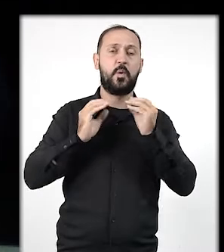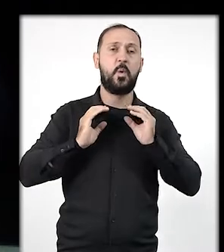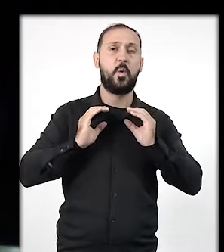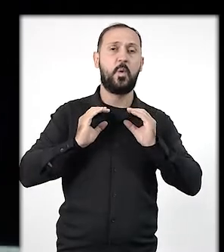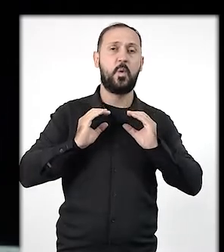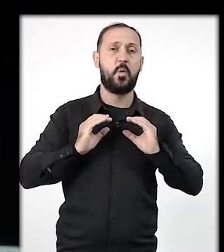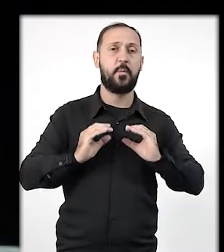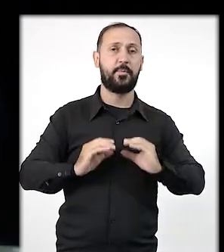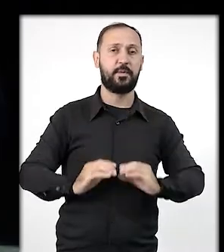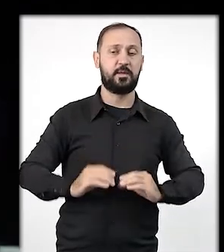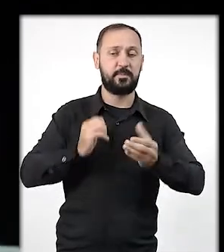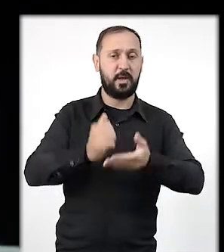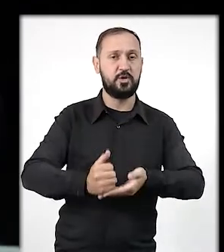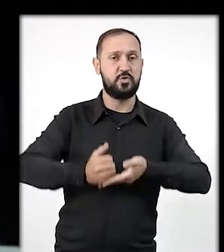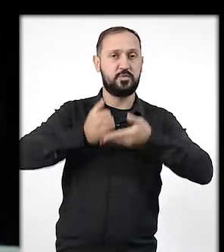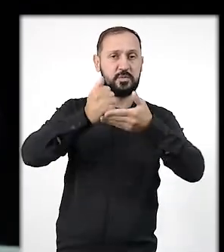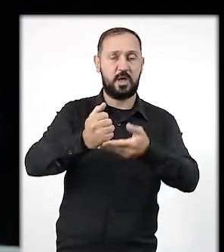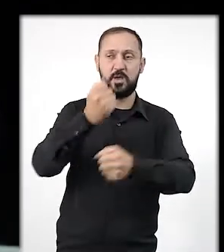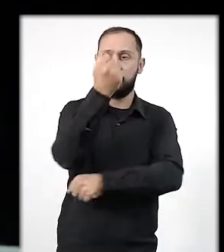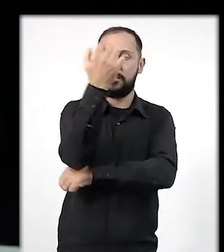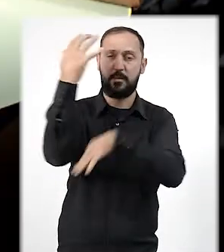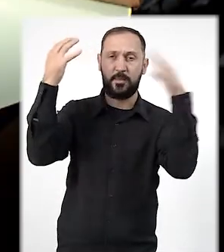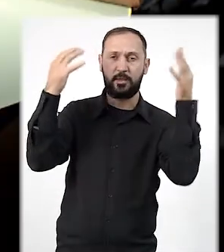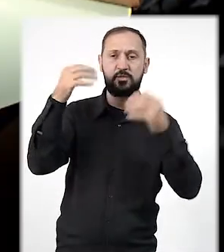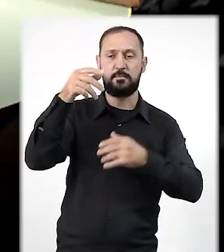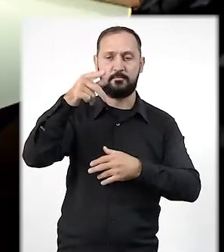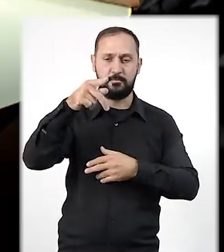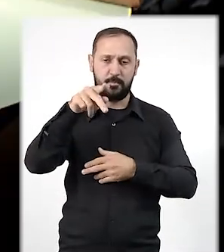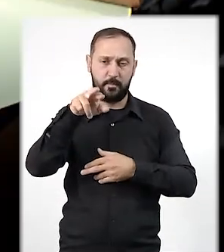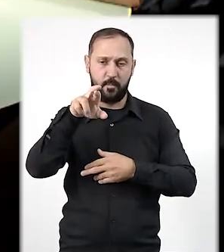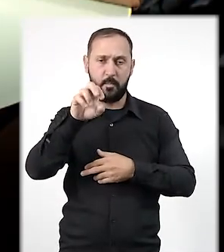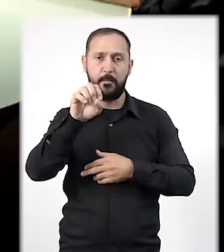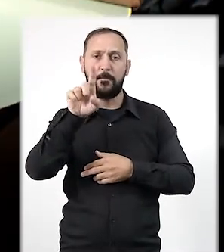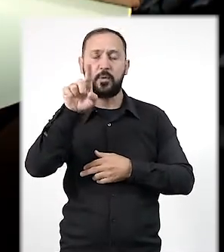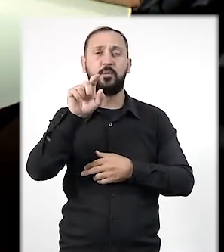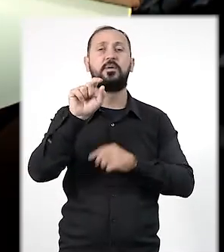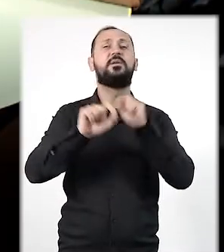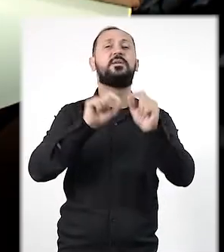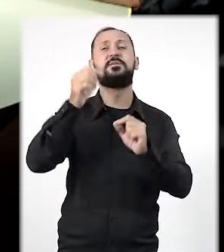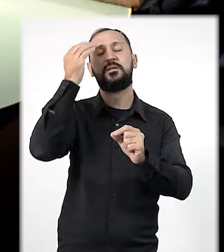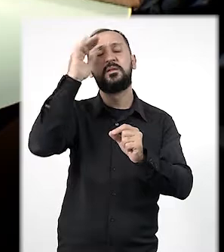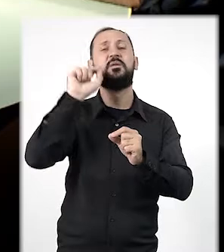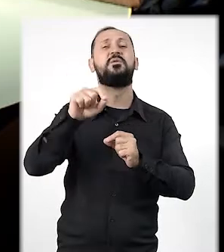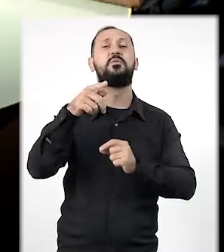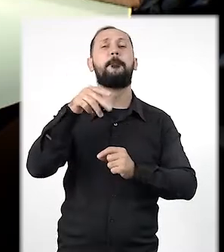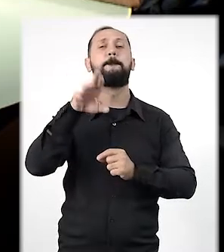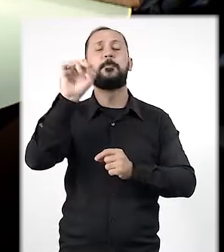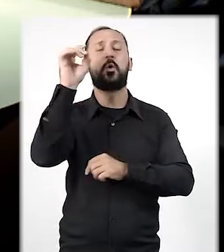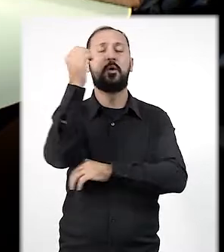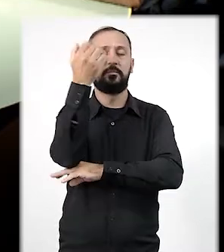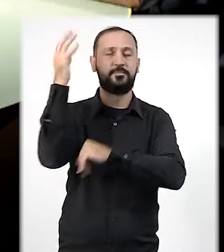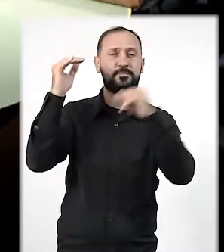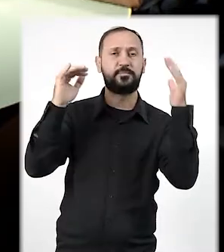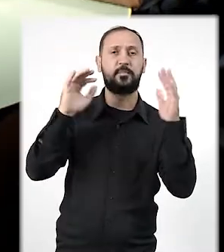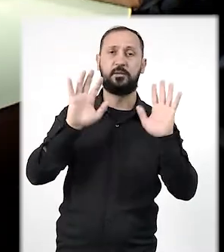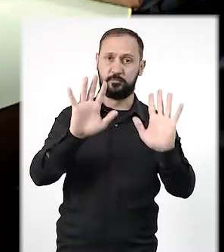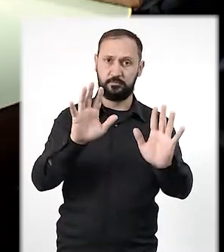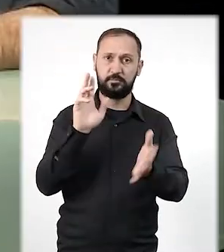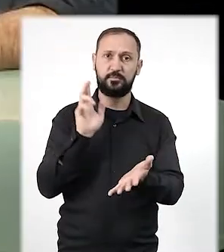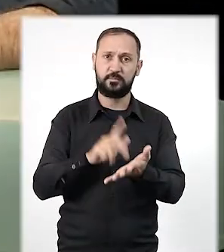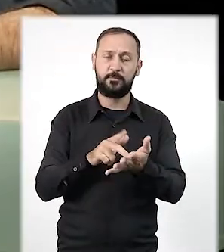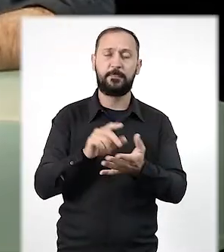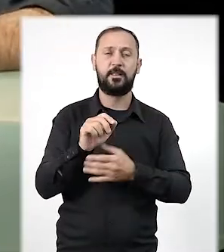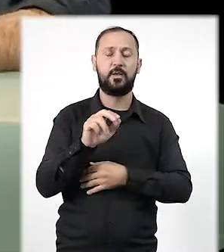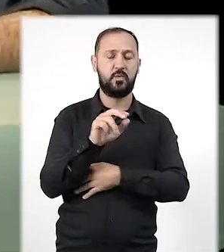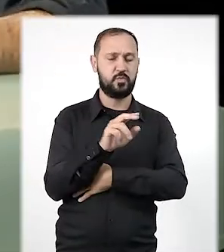o comportamento pró-meio ambiente. Para você estudar, o que você entendeu como comportamento pró-meio ambiente?